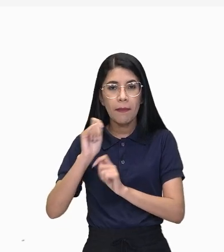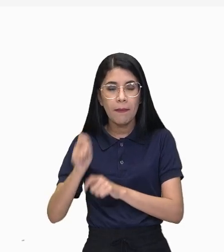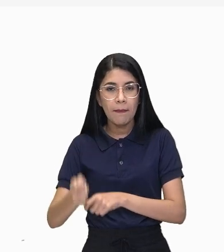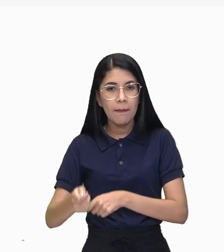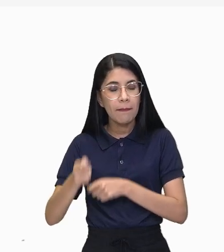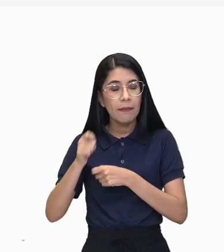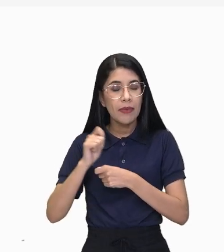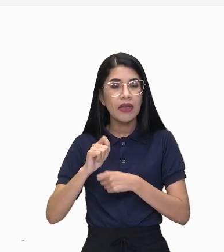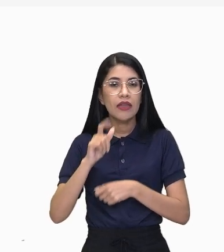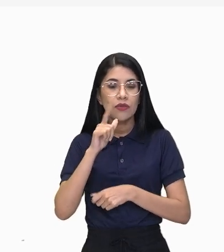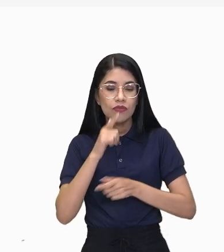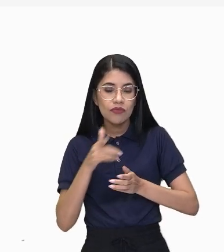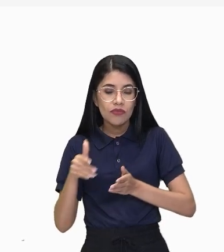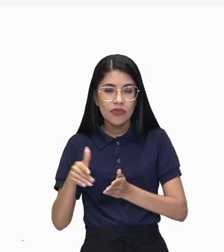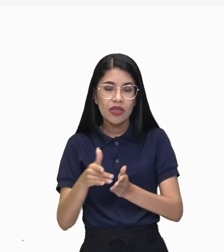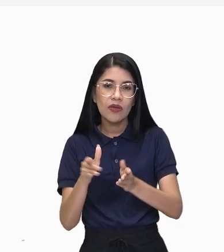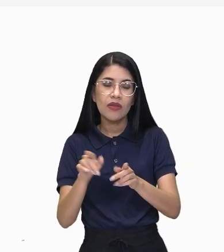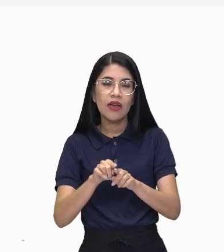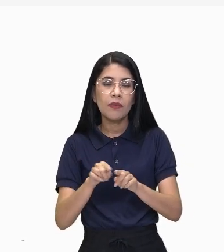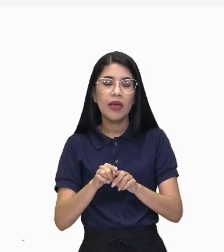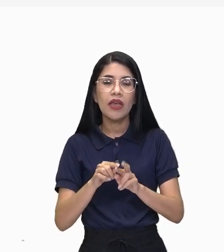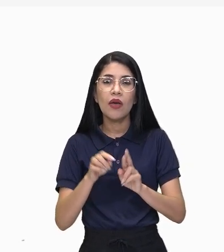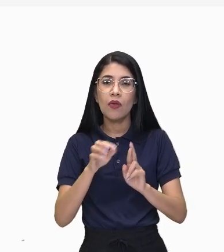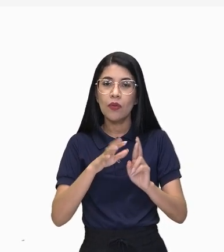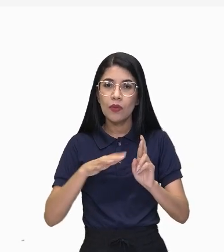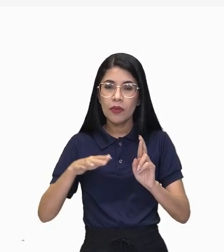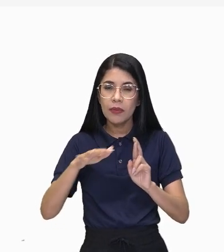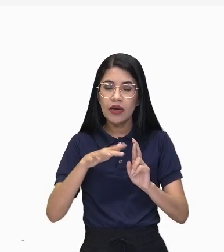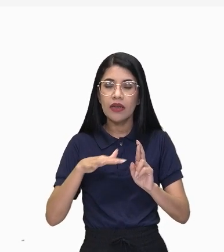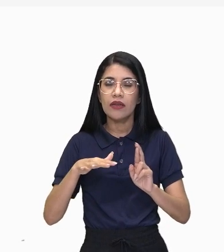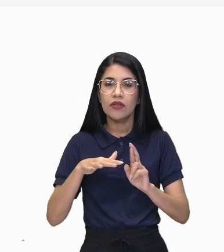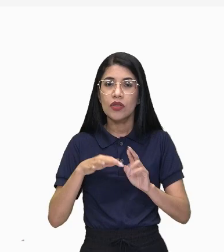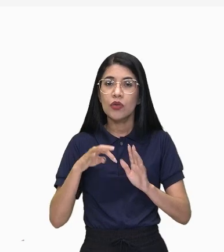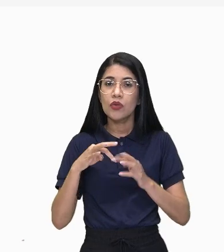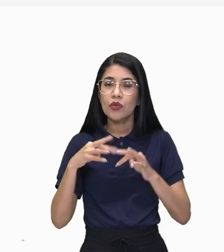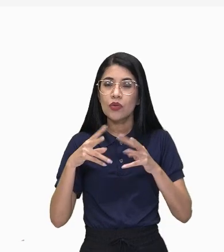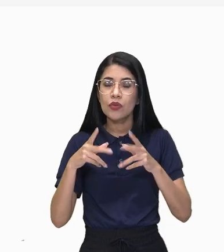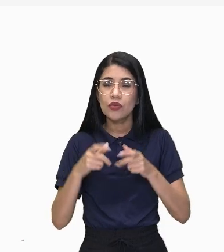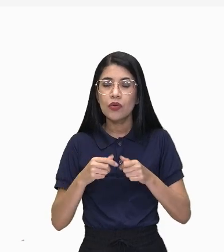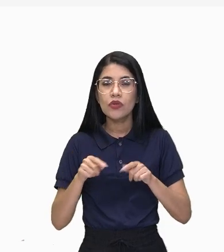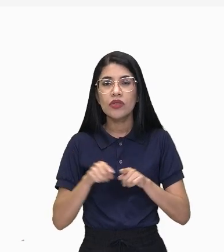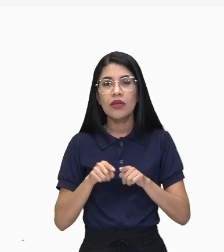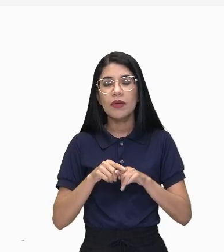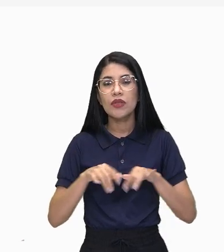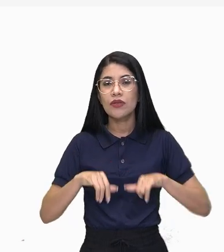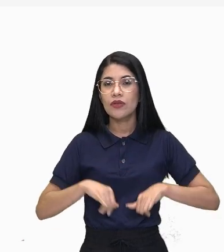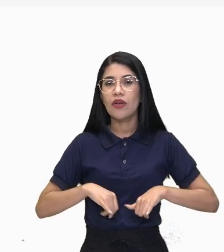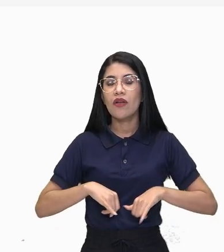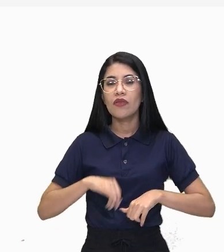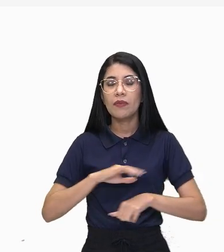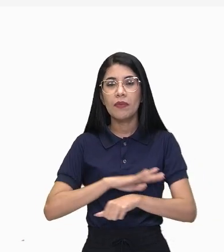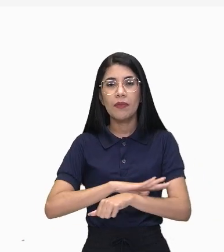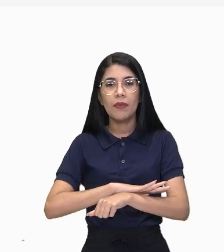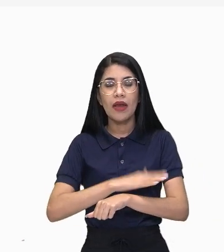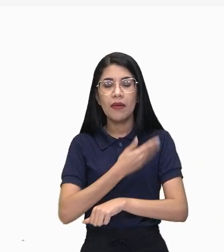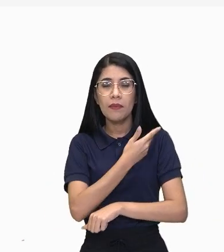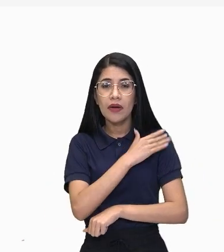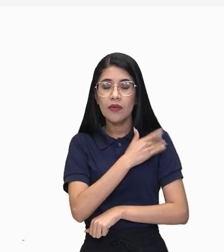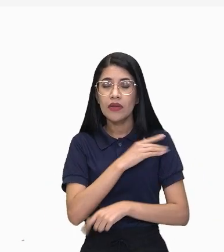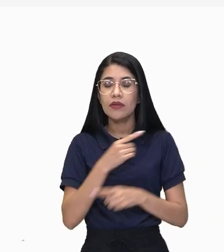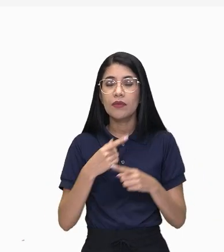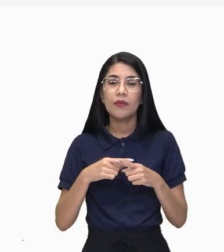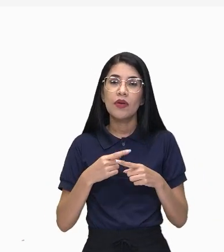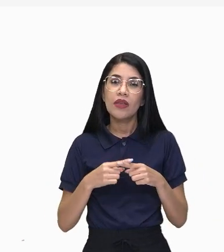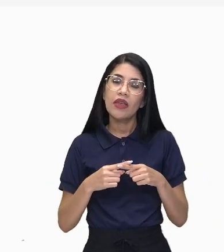nos rios, população ribeirinha, né, com caso, todos eles são vítimas de preconceito. Primeiro, é uma população que, segundo, né,